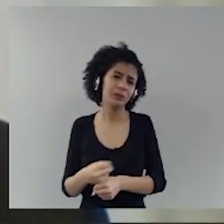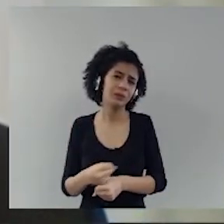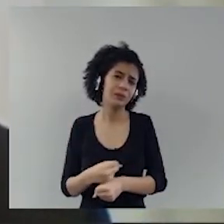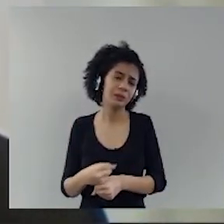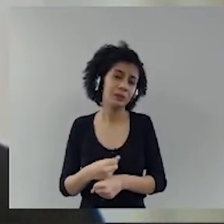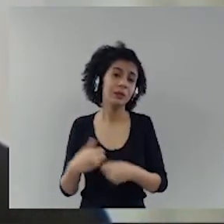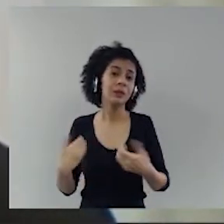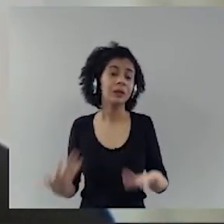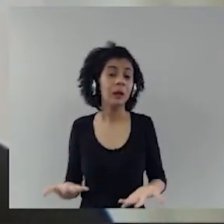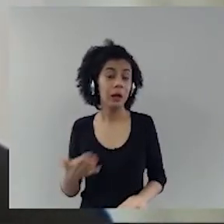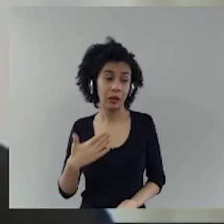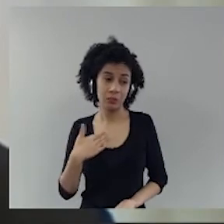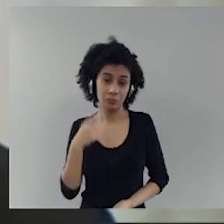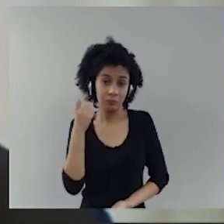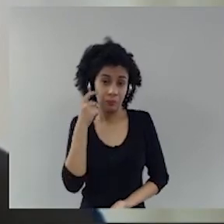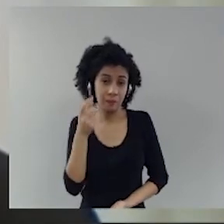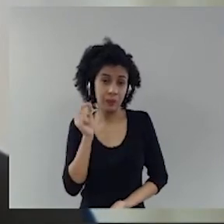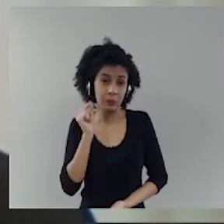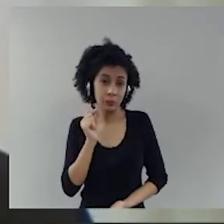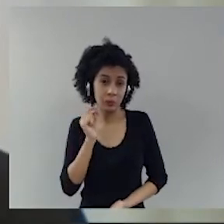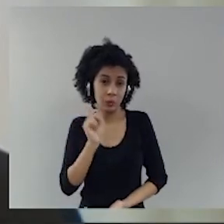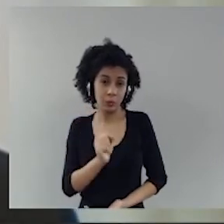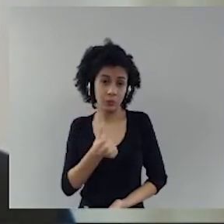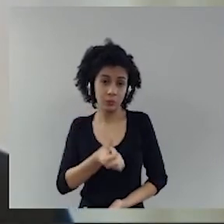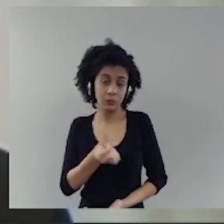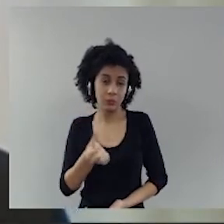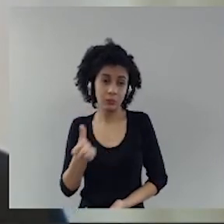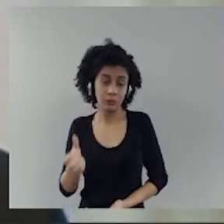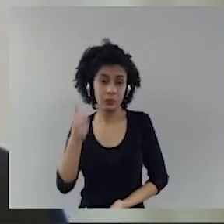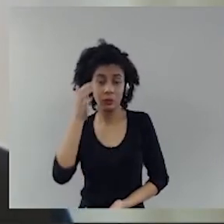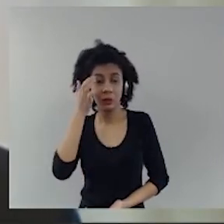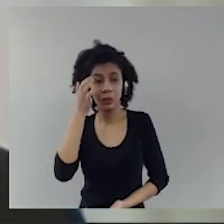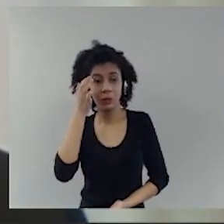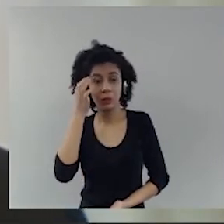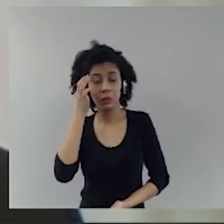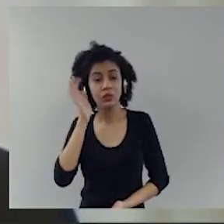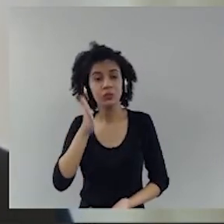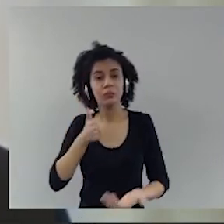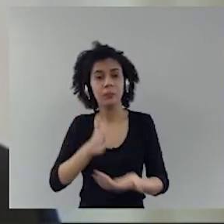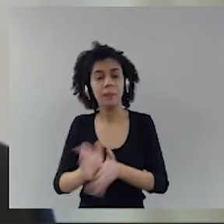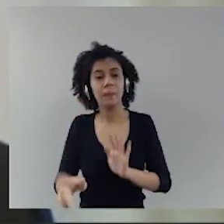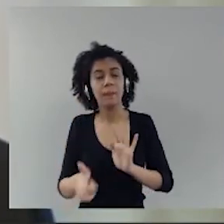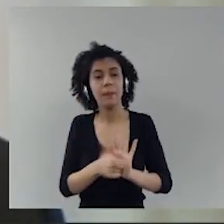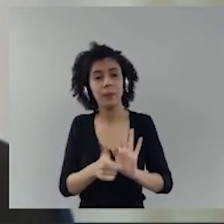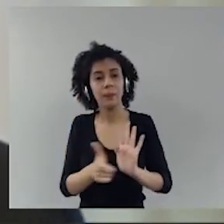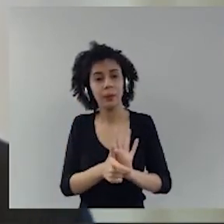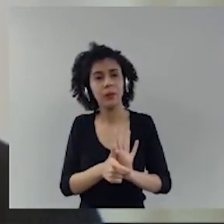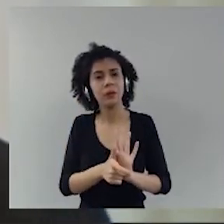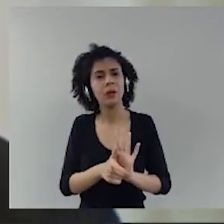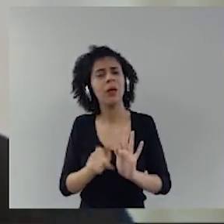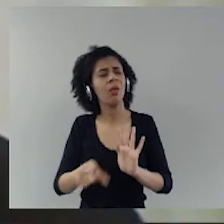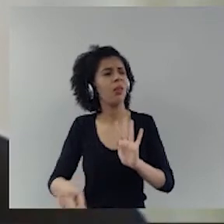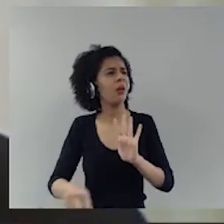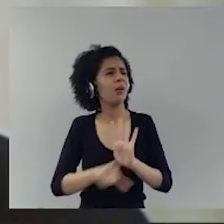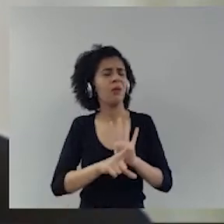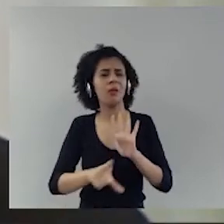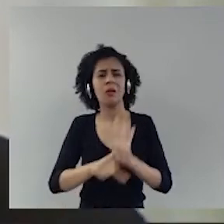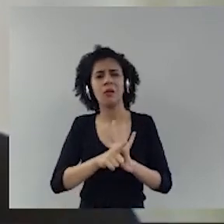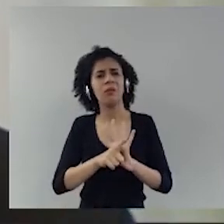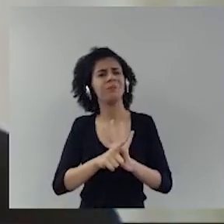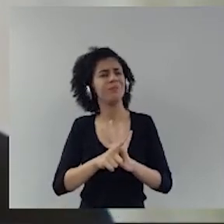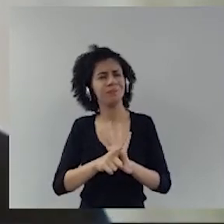e a meu juízo a lei 8666 ela já cumpriu o seu papel ela é uma lei